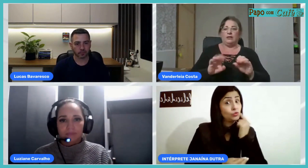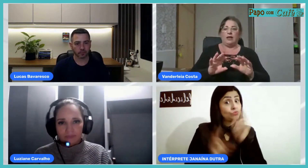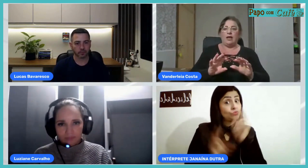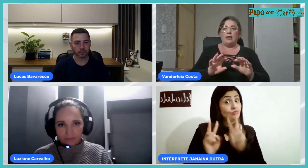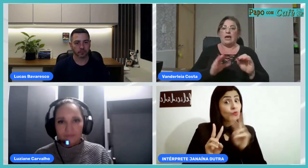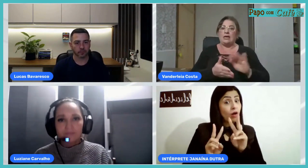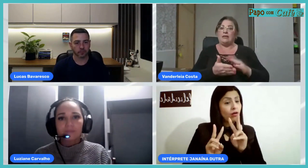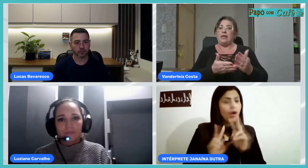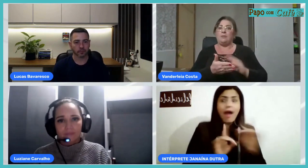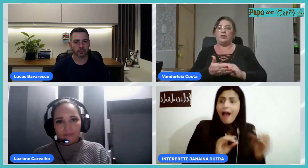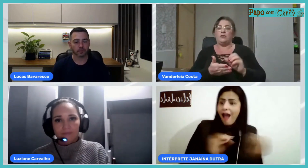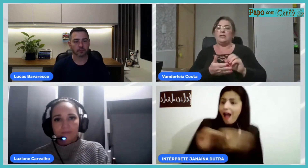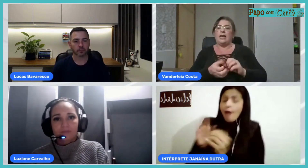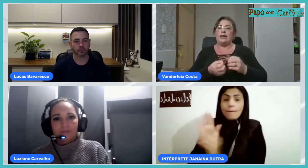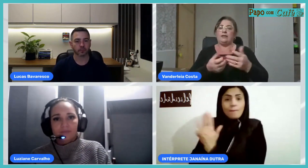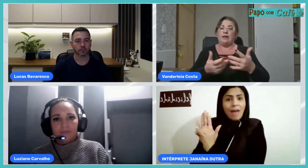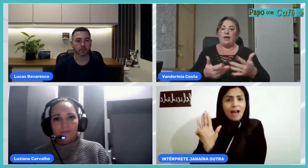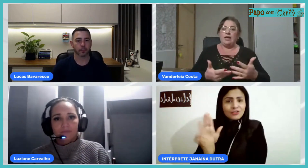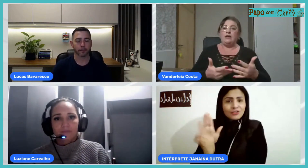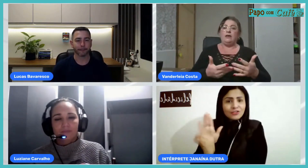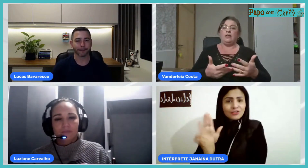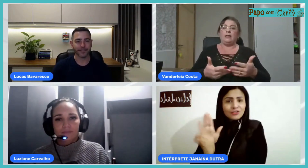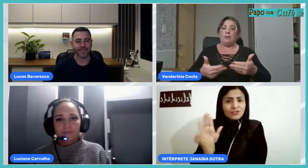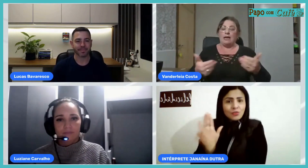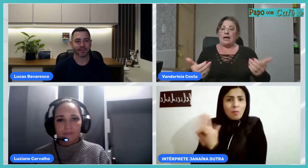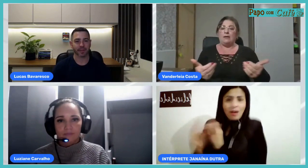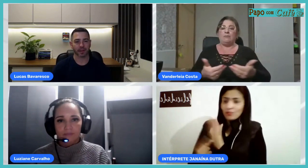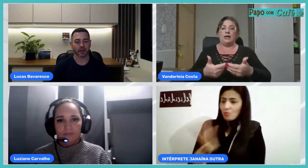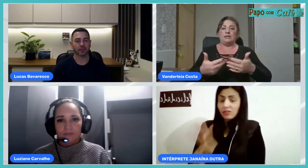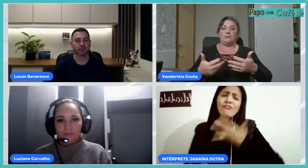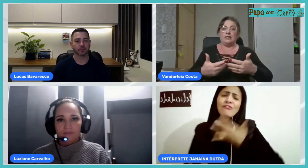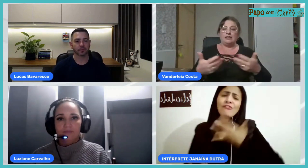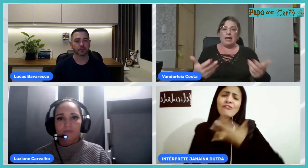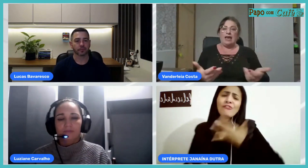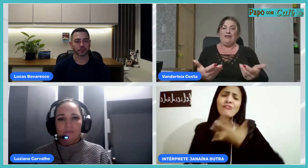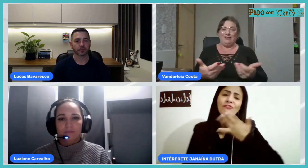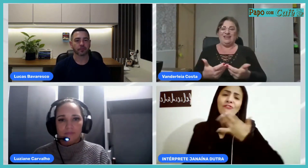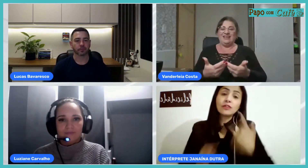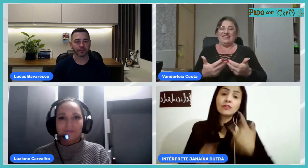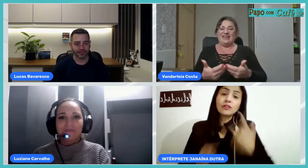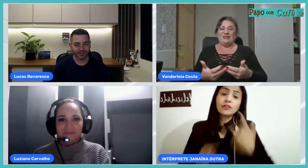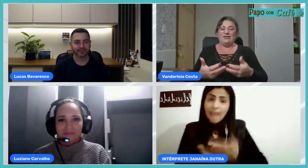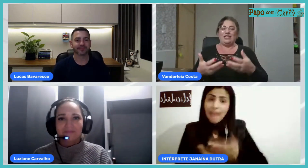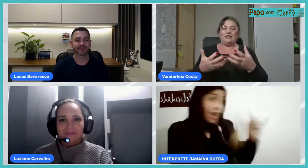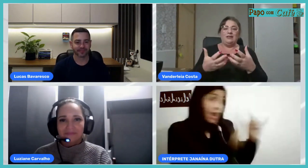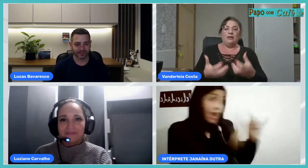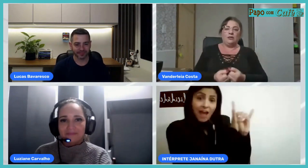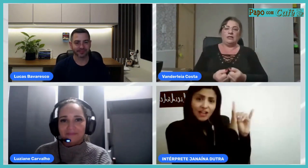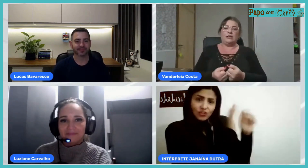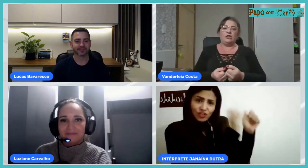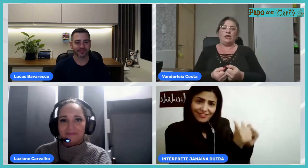imagem, né? E aí o intérprete consegue até trabalhar mais leve, né? Não